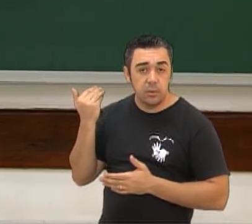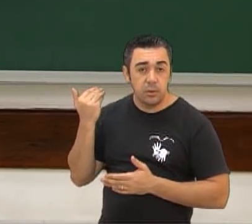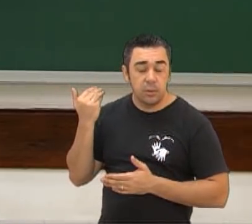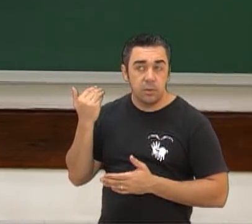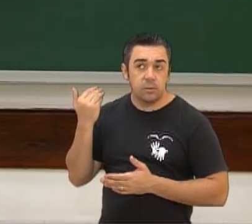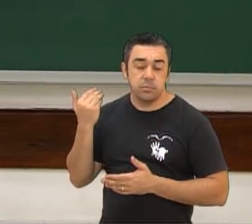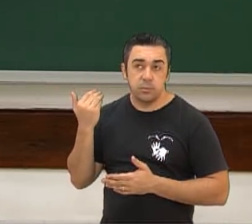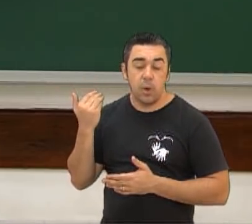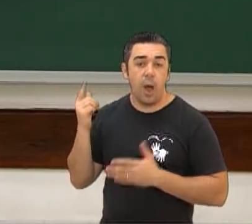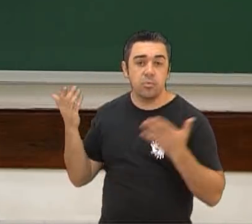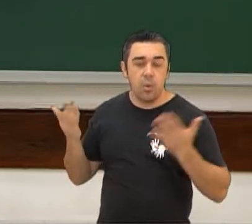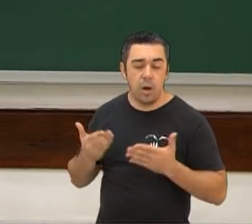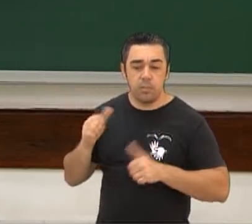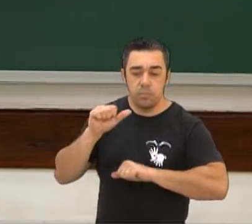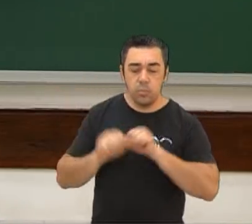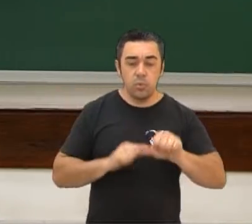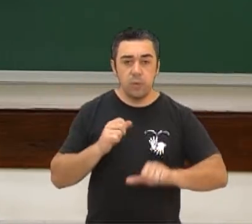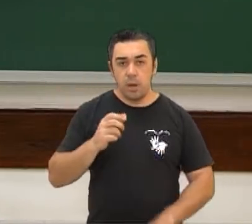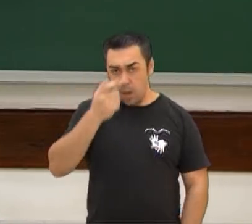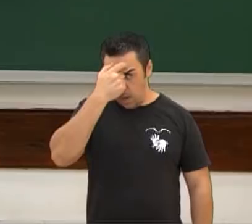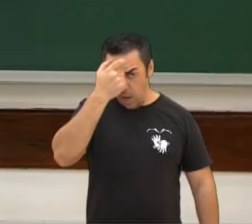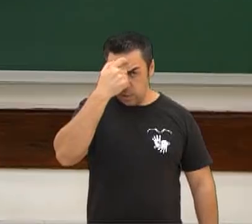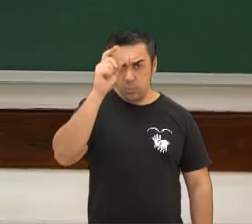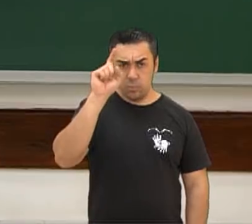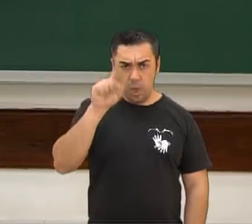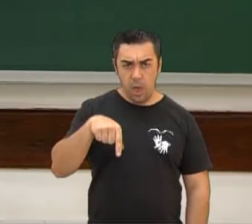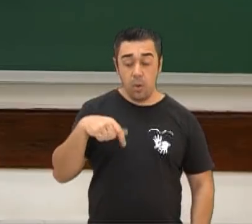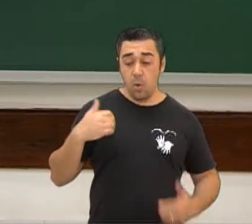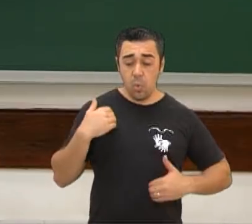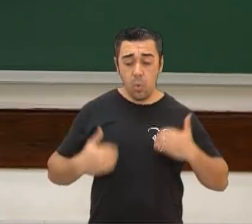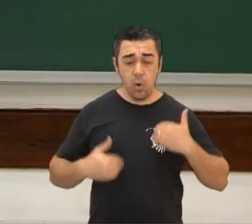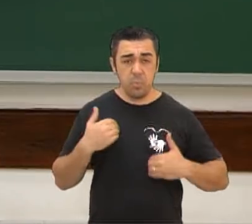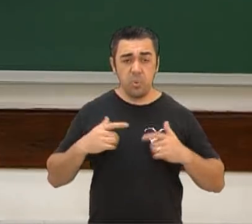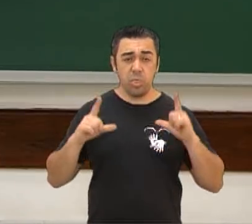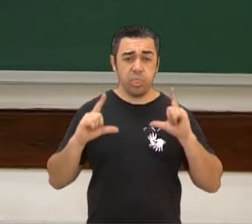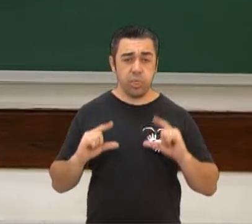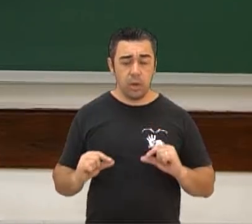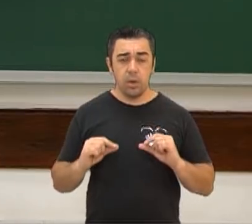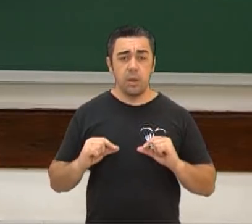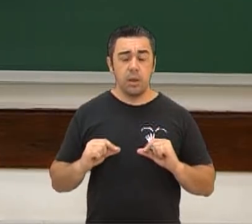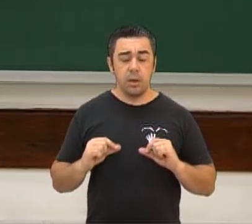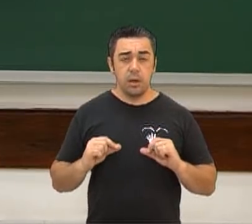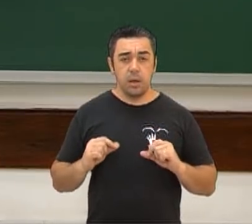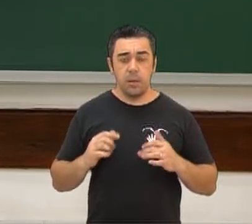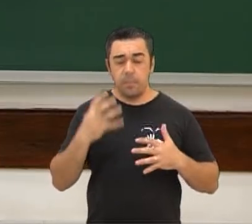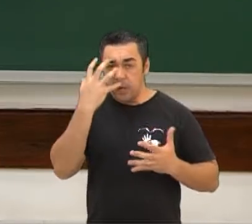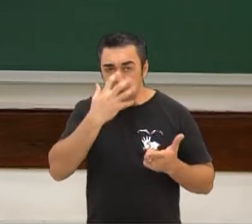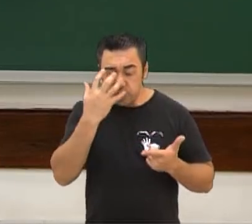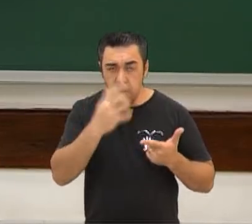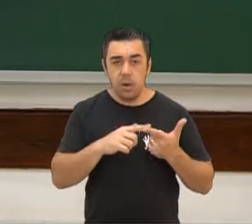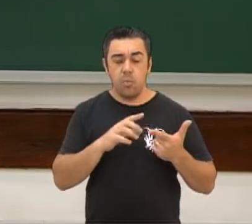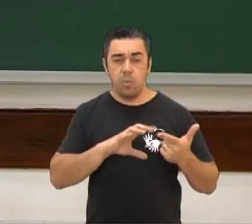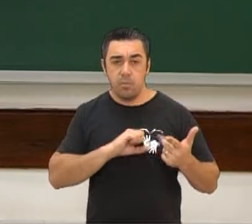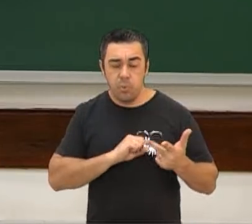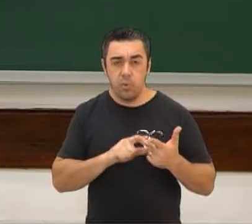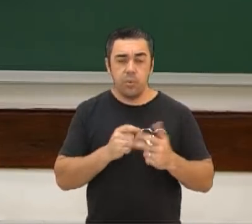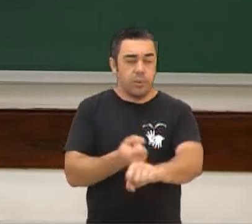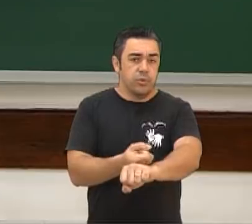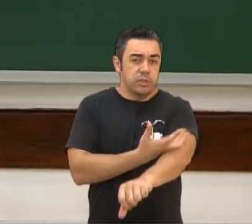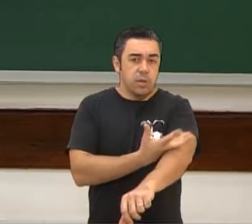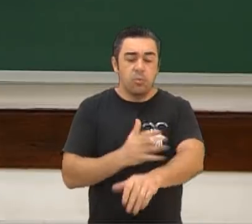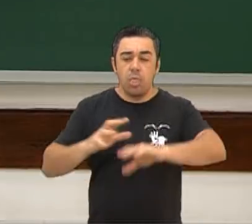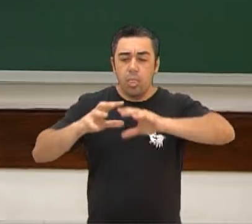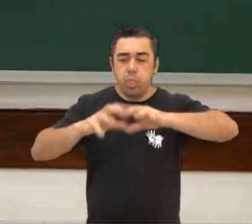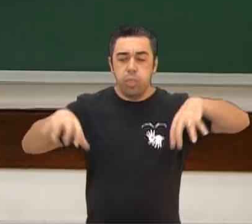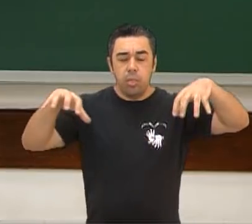razão e de menos o corpo, de menos a emoção, de menos a paixão. Tá? tá? Como se fossem coisas desconexas e,